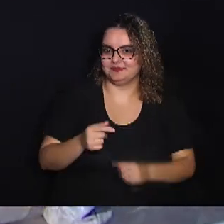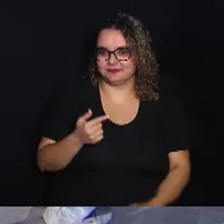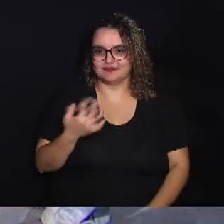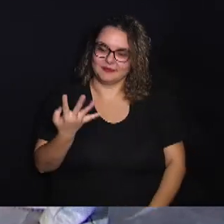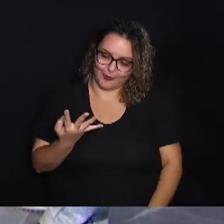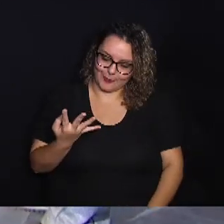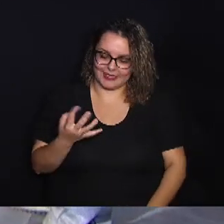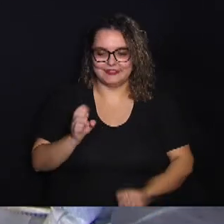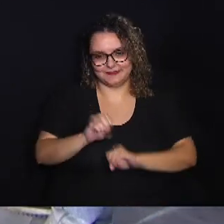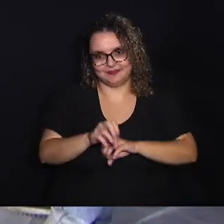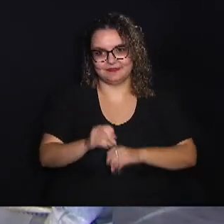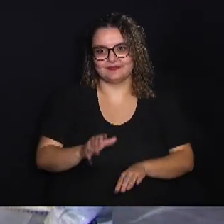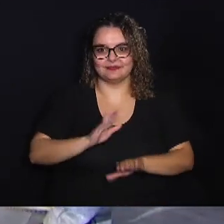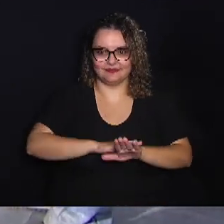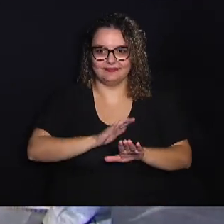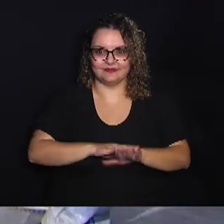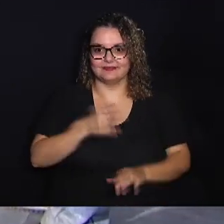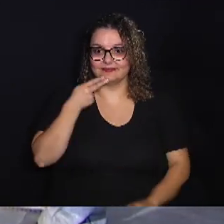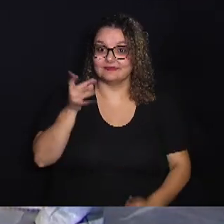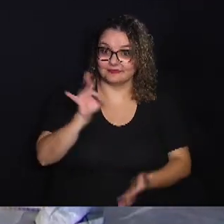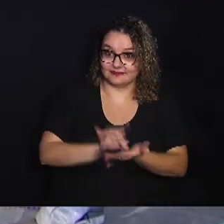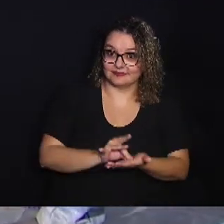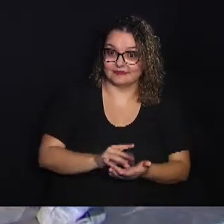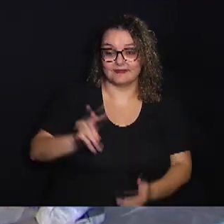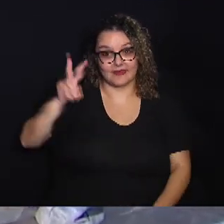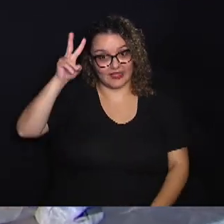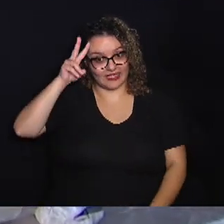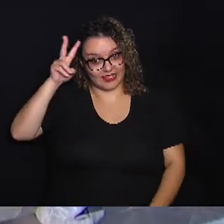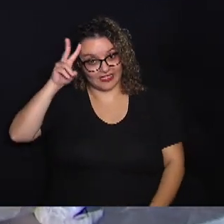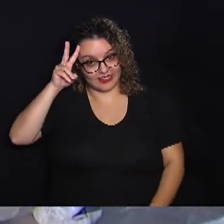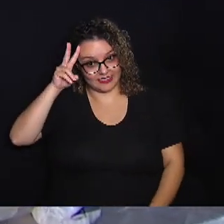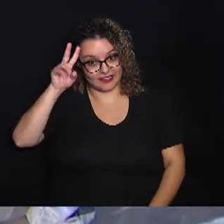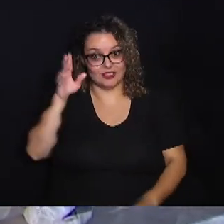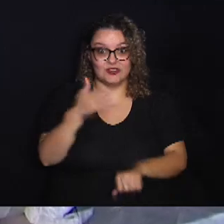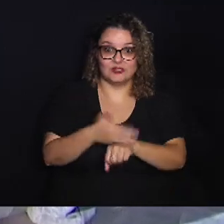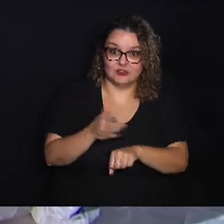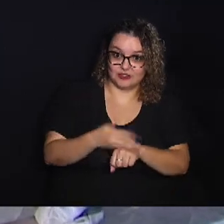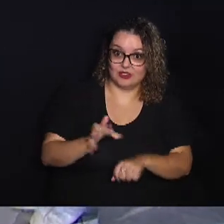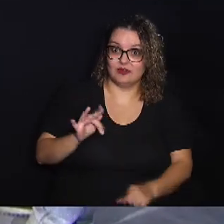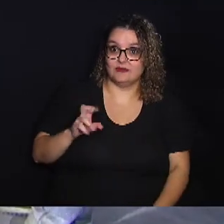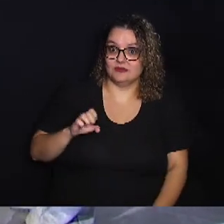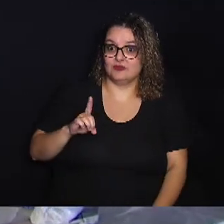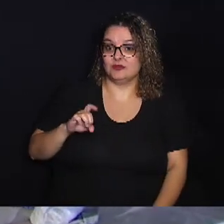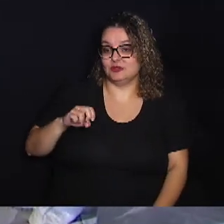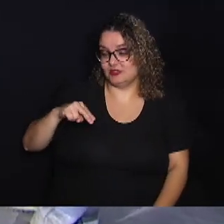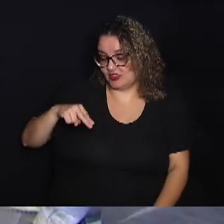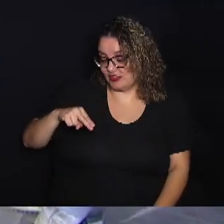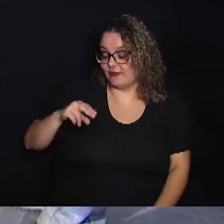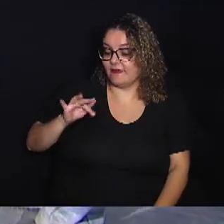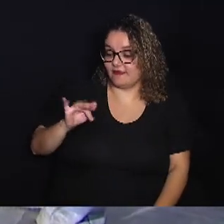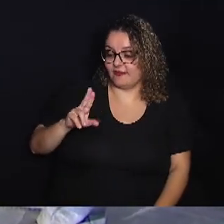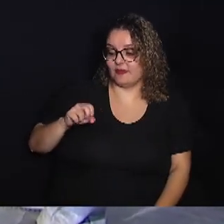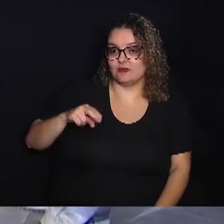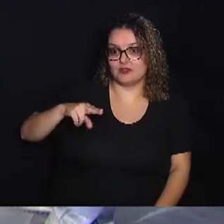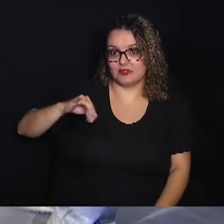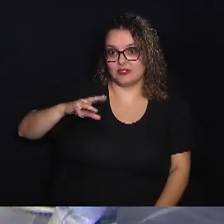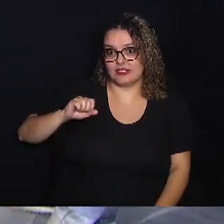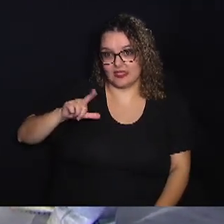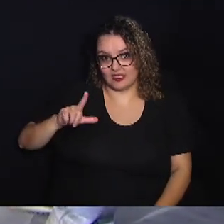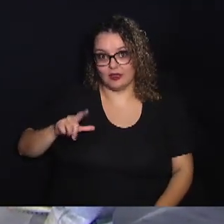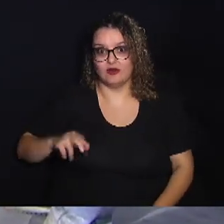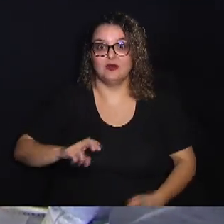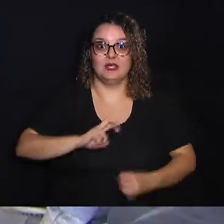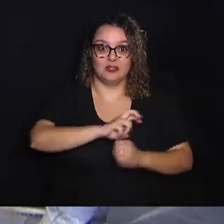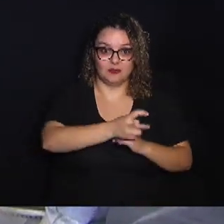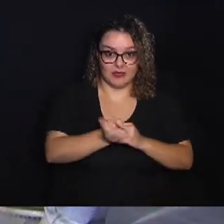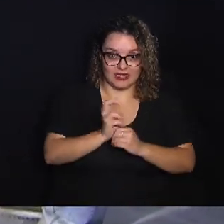4 atividades na semana, né, para falar a verdade. Na segunda, de treinamento funcional e pilates, e na terça, atividade de danças. E vocês vão